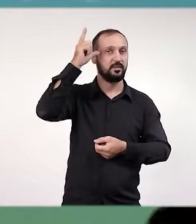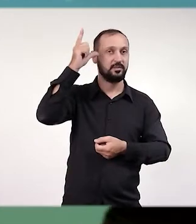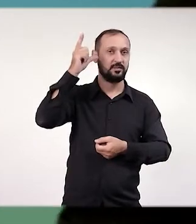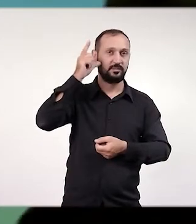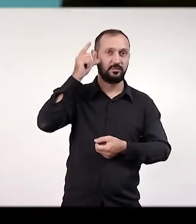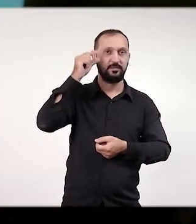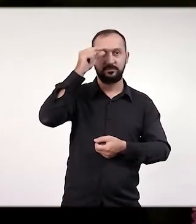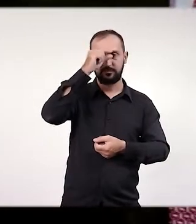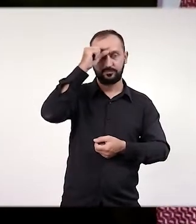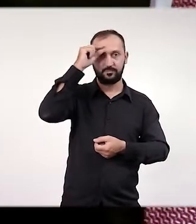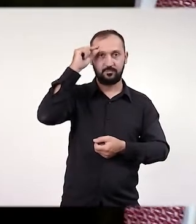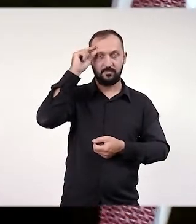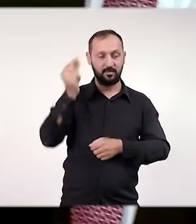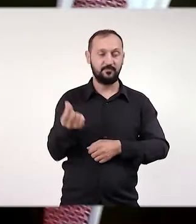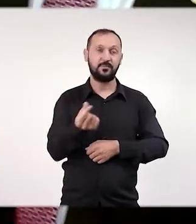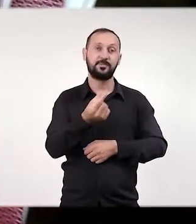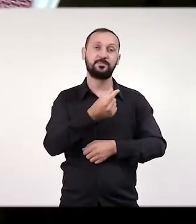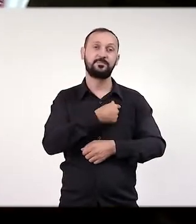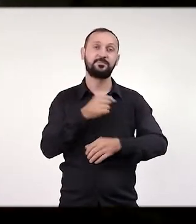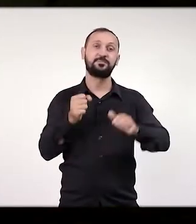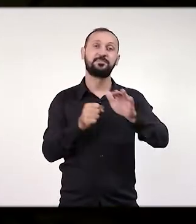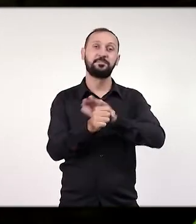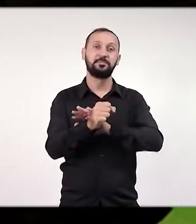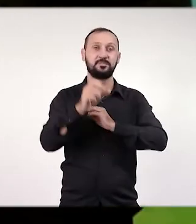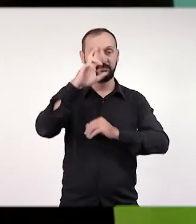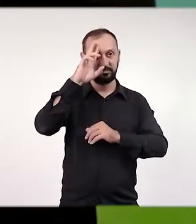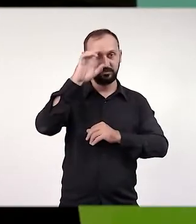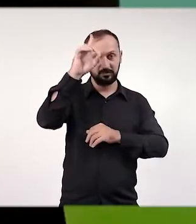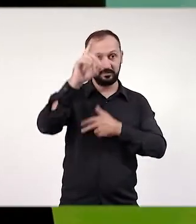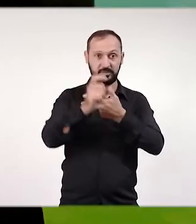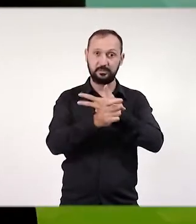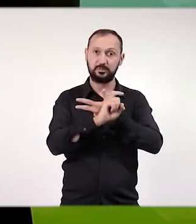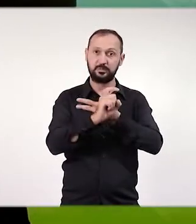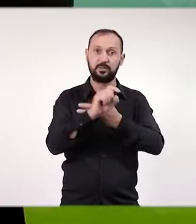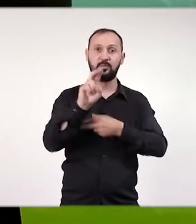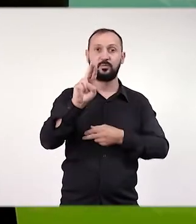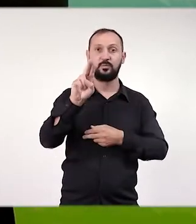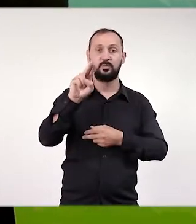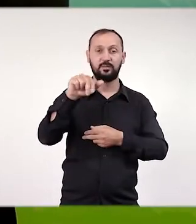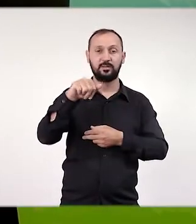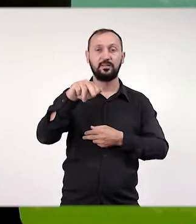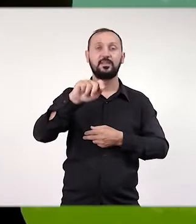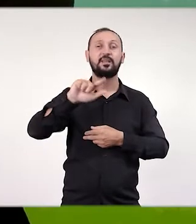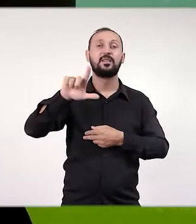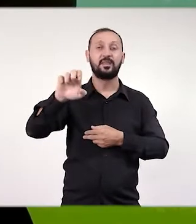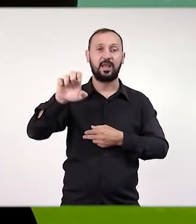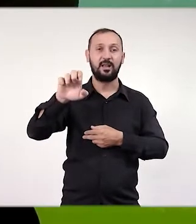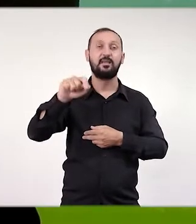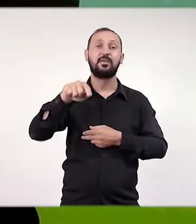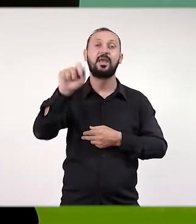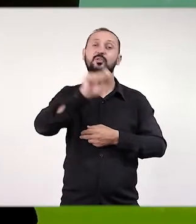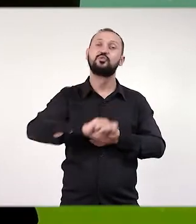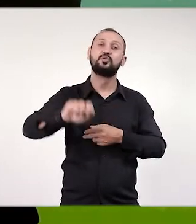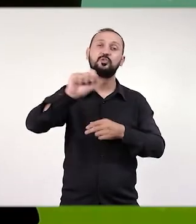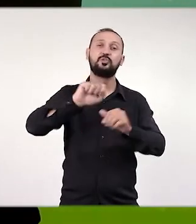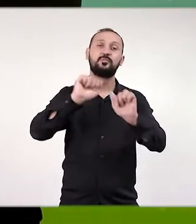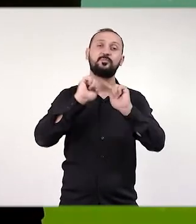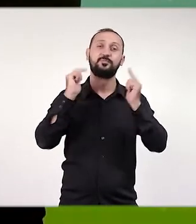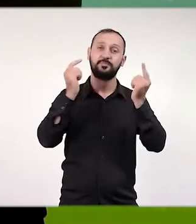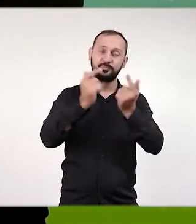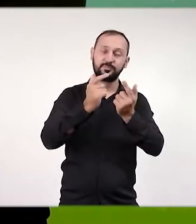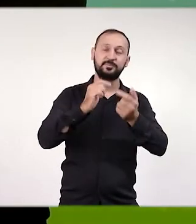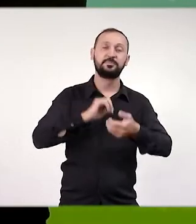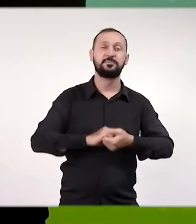Lídio Lopes e Herculano Borges foram empossados na diretoria executiva da Unali, a União Nacional dos Legisladores